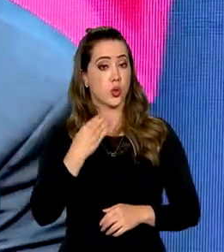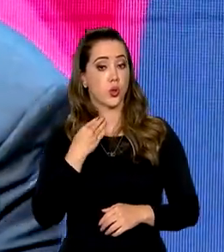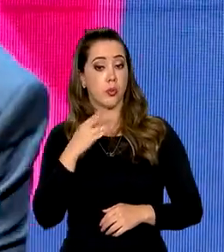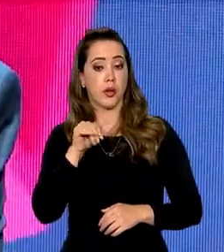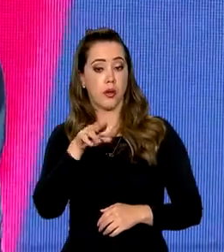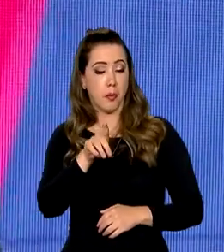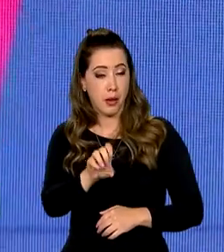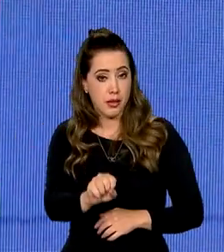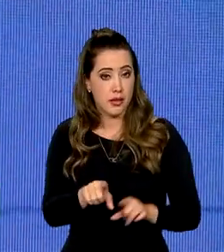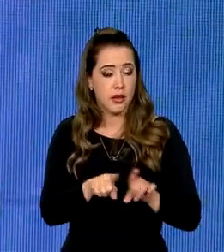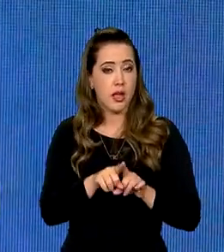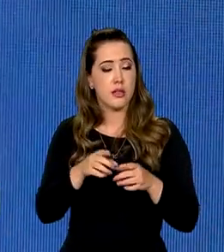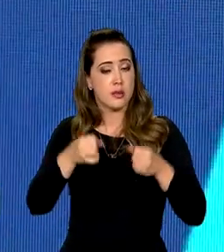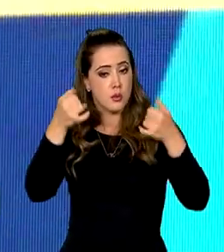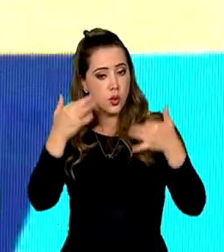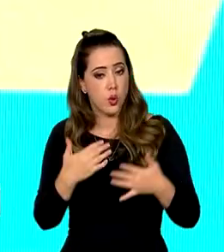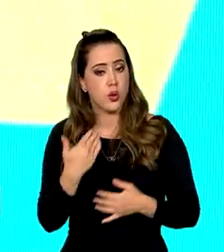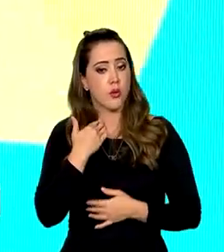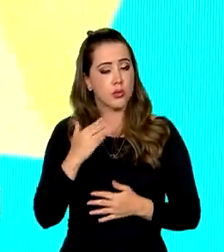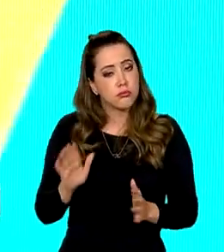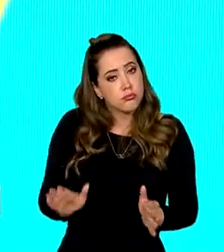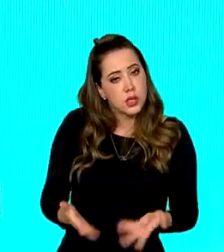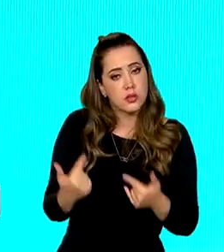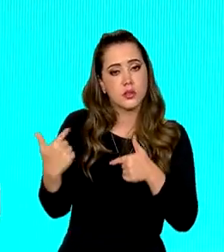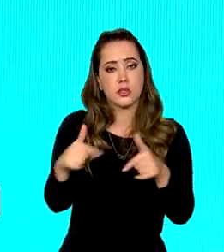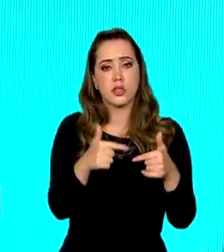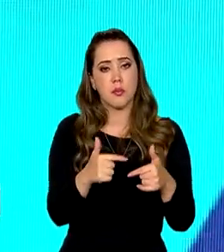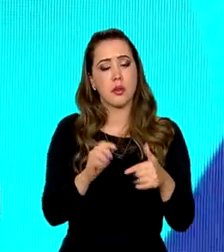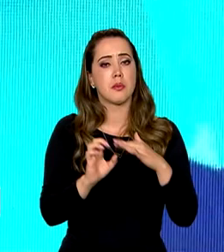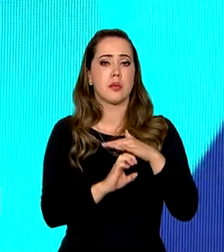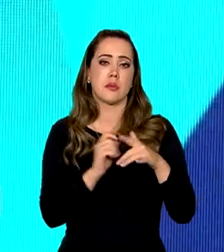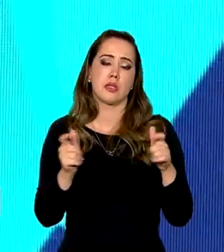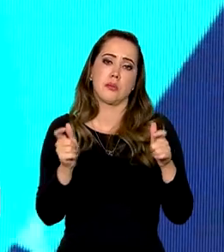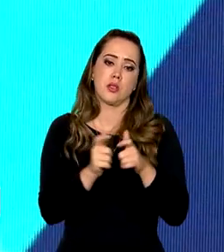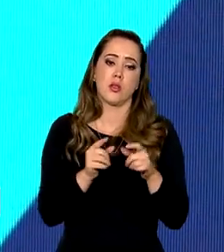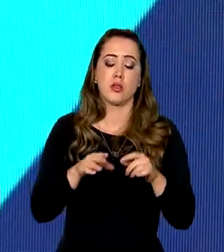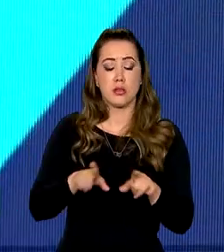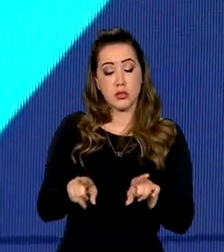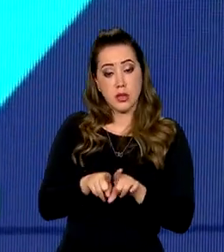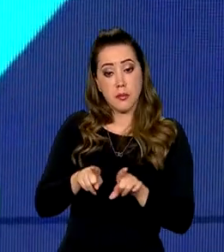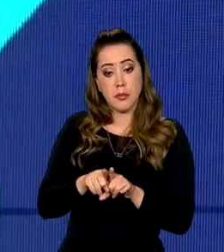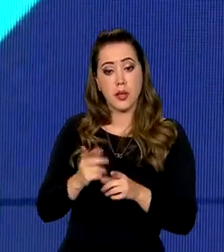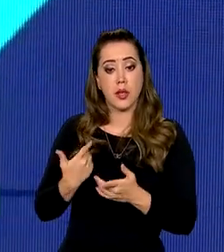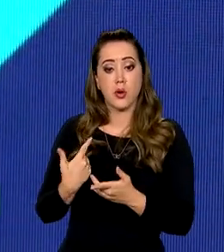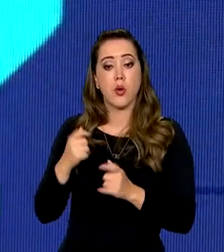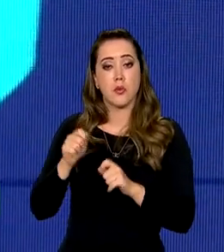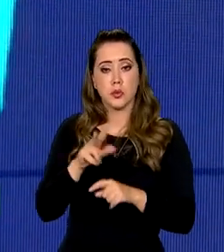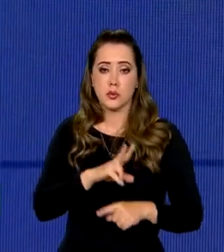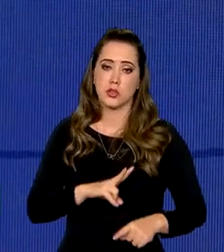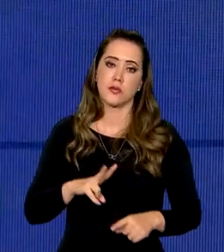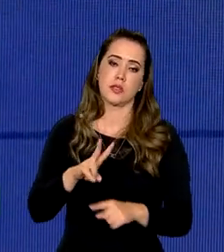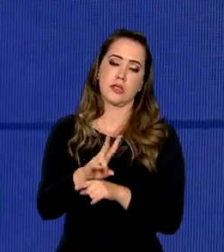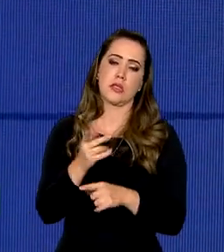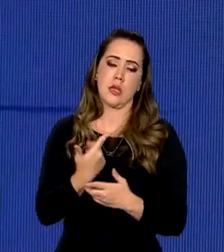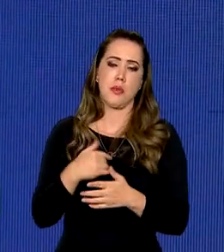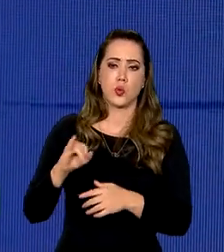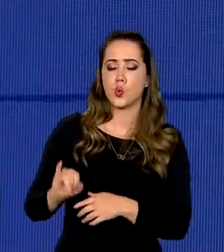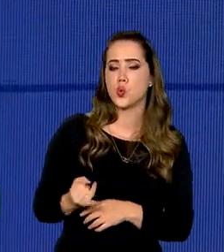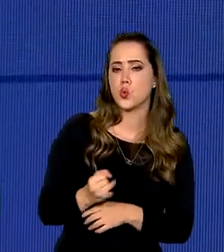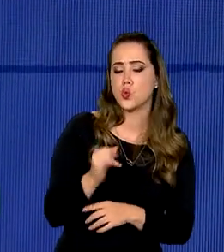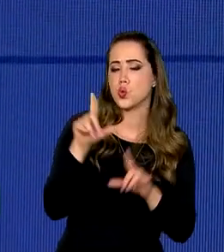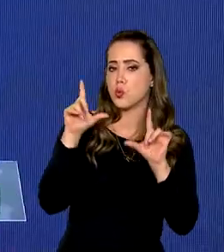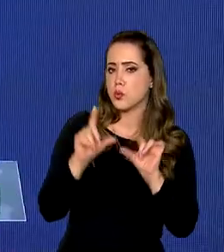que o banco tem intensificado ações para os pequenos negócios, inclusive com uma linha de financiamento com